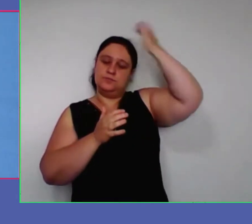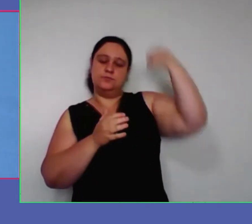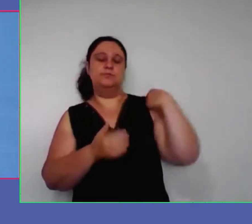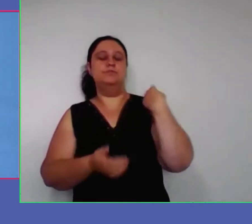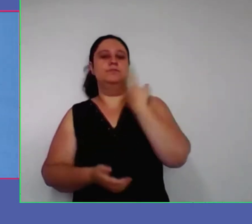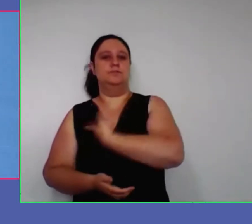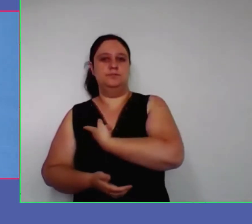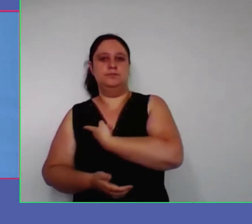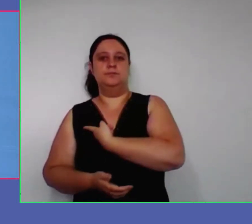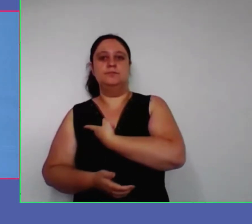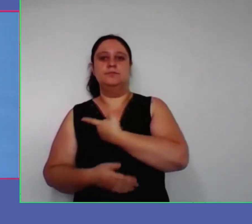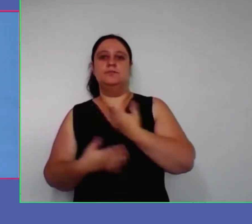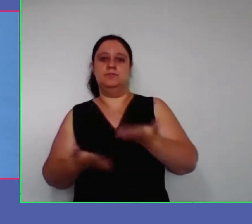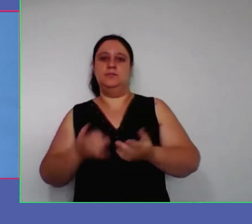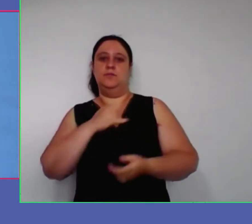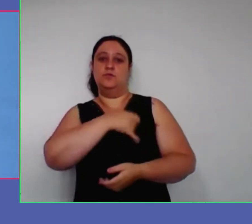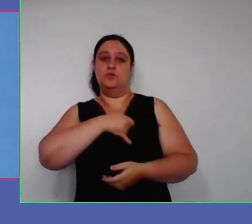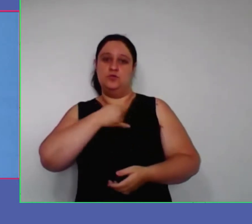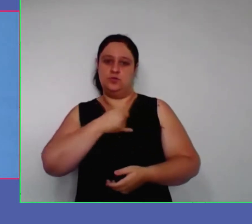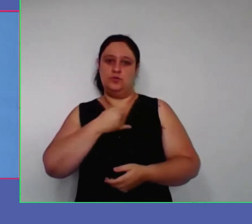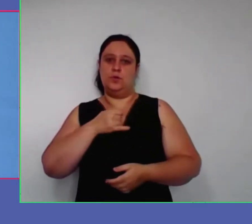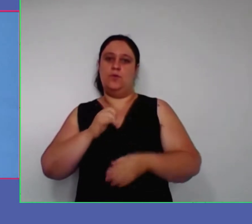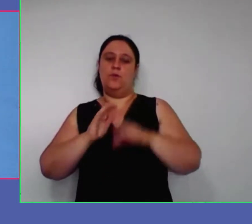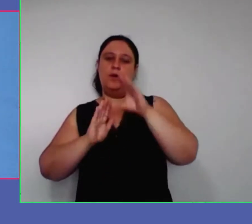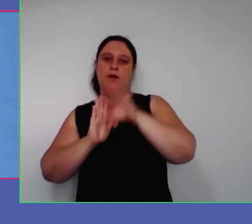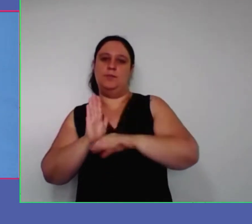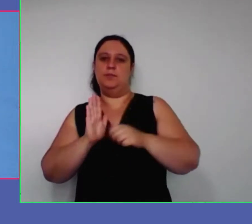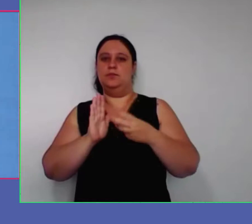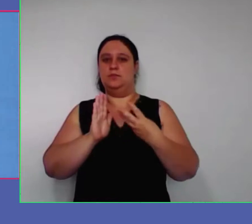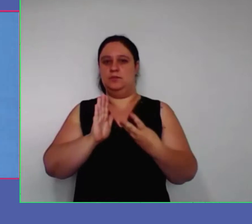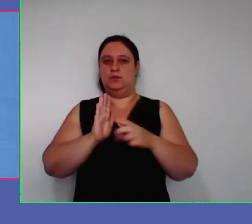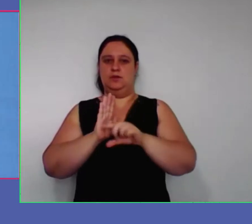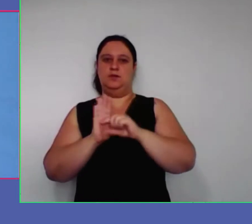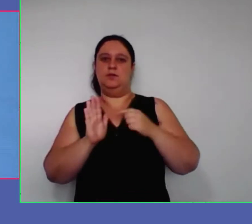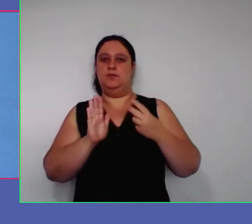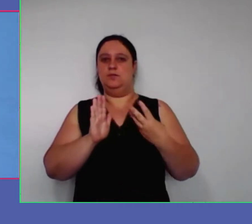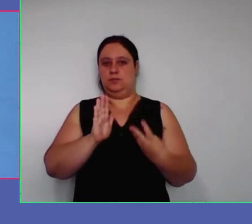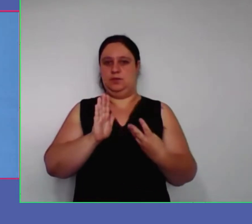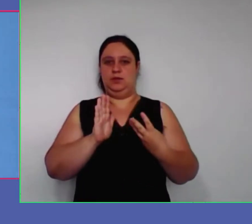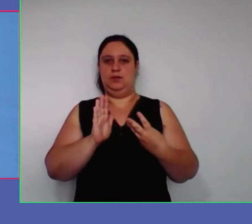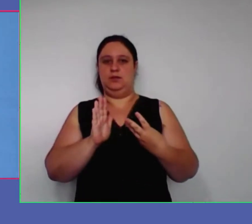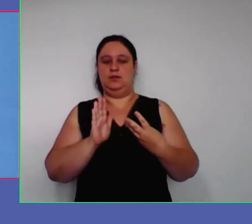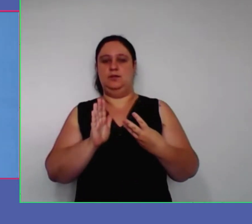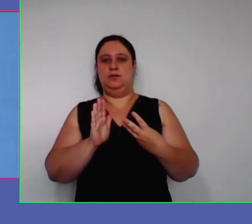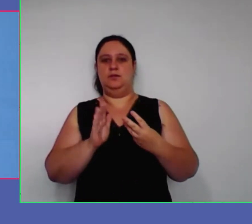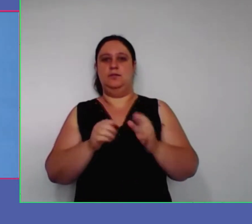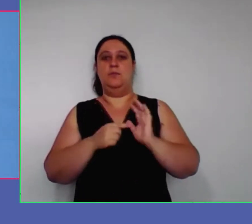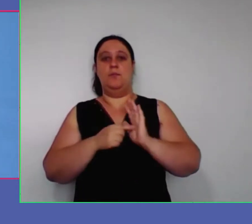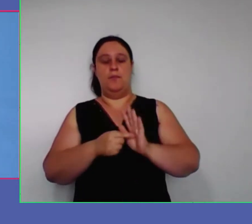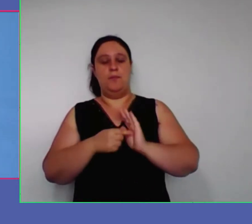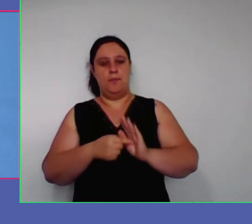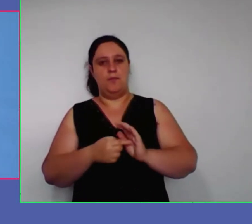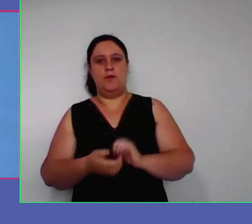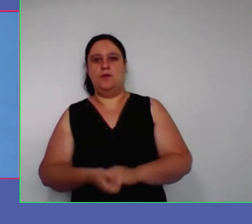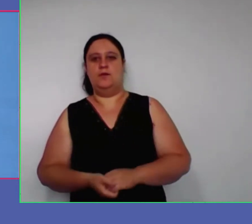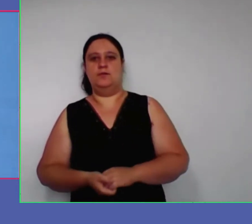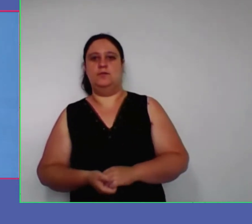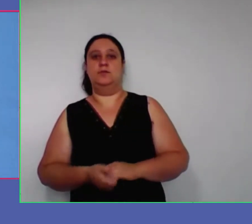João, capítulo 3, versículo 3, João era a voz do que clama no